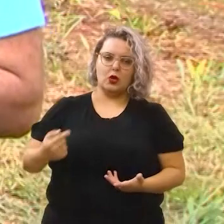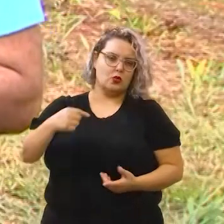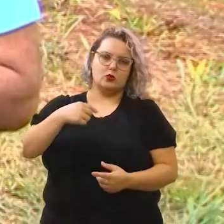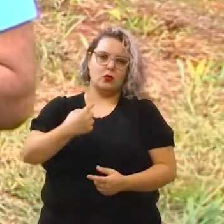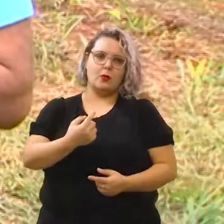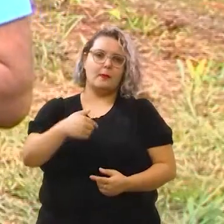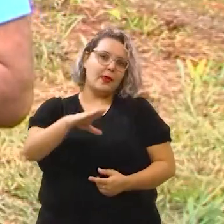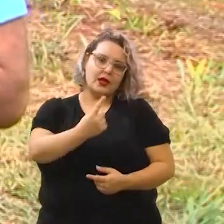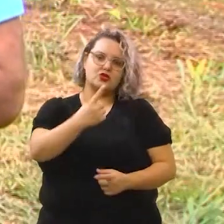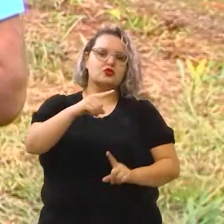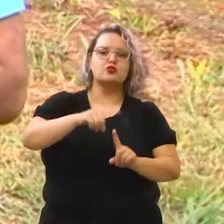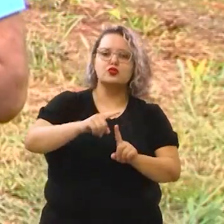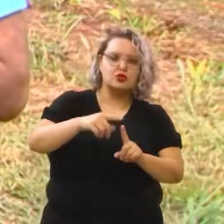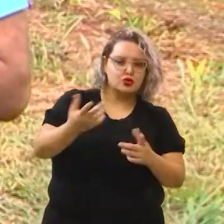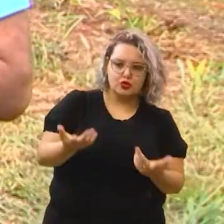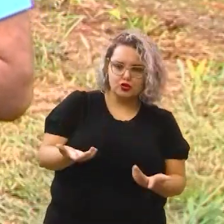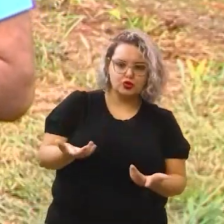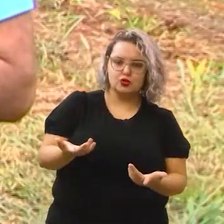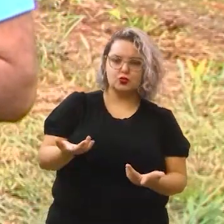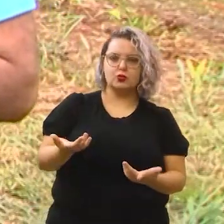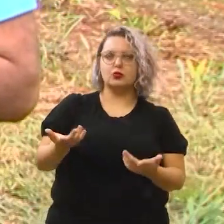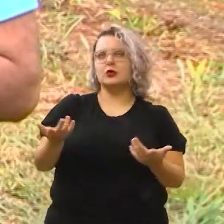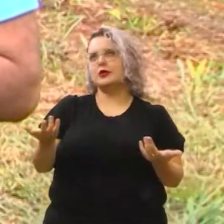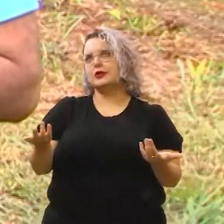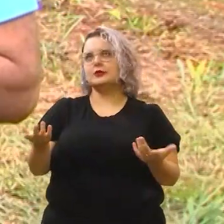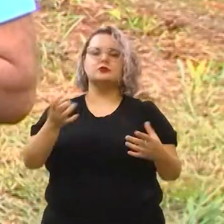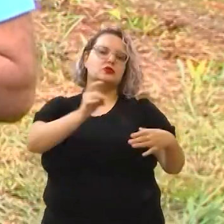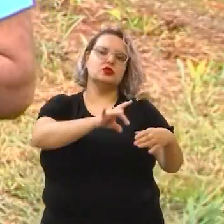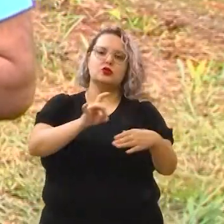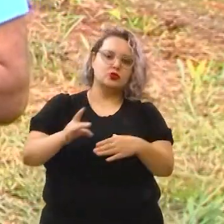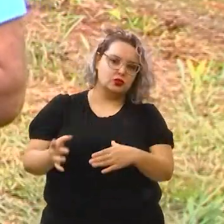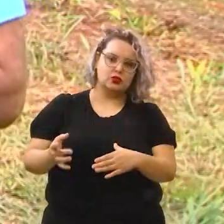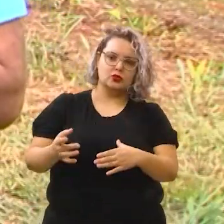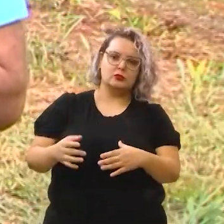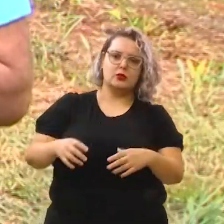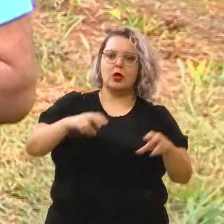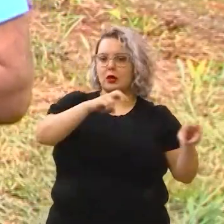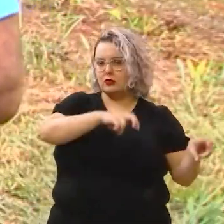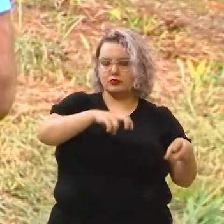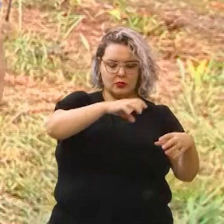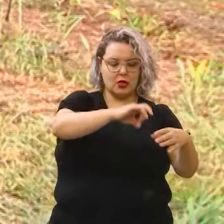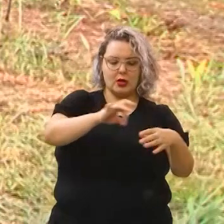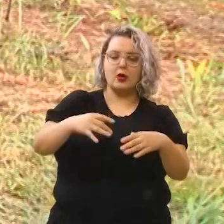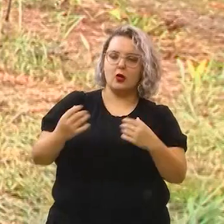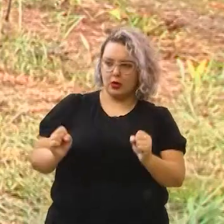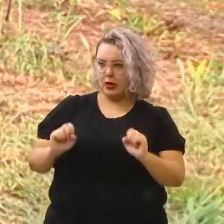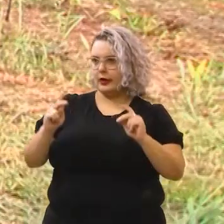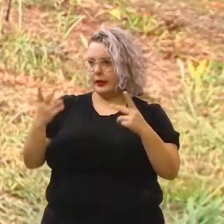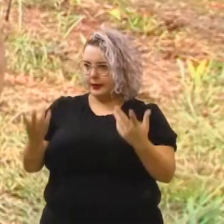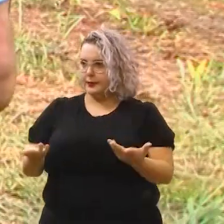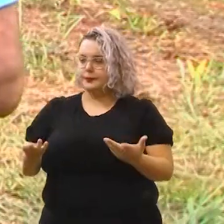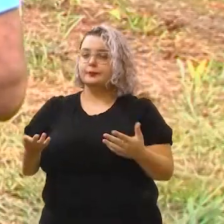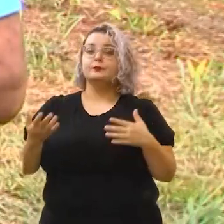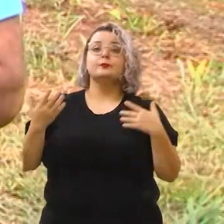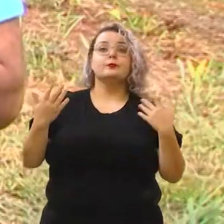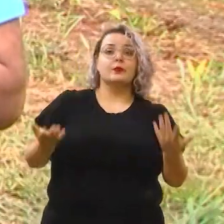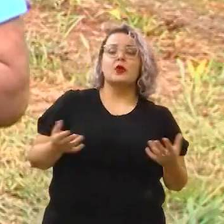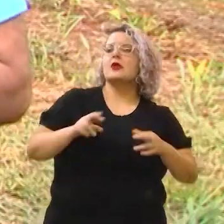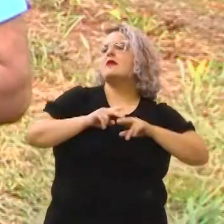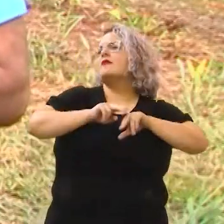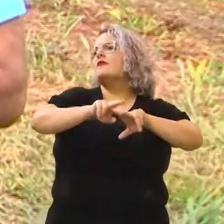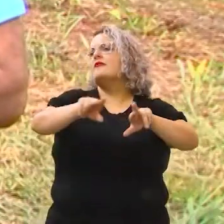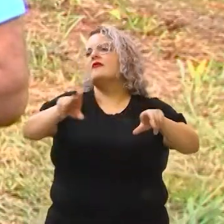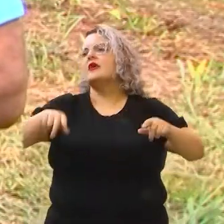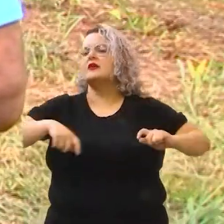um tipo de cultivo agrícola, de cultivar agrícola, tá bom? Então,